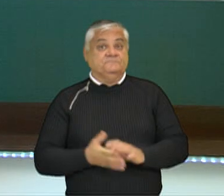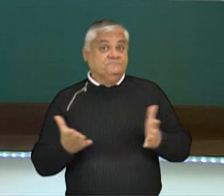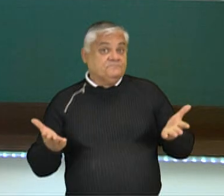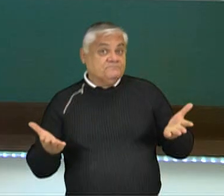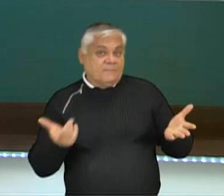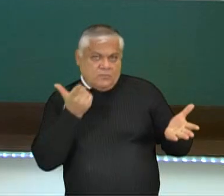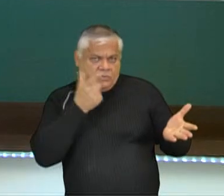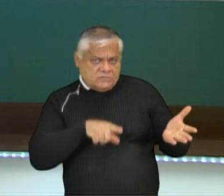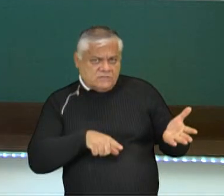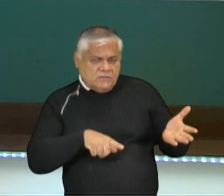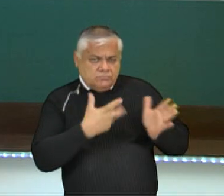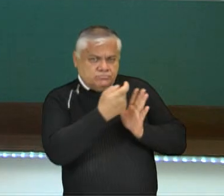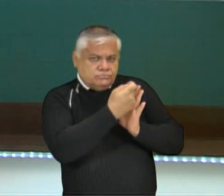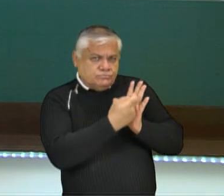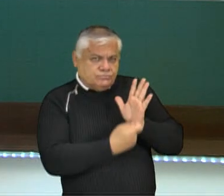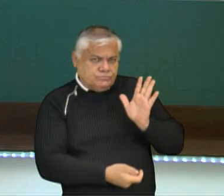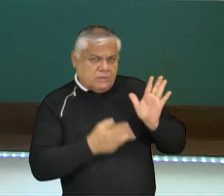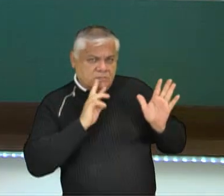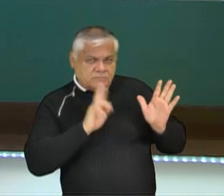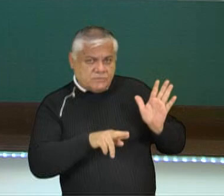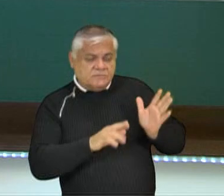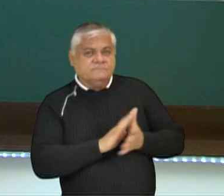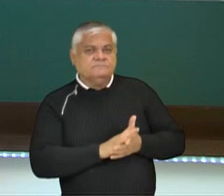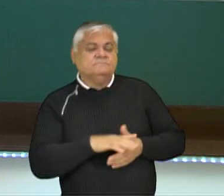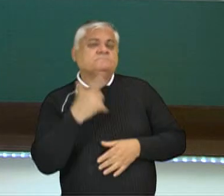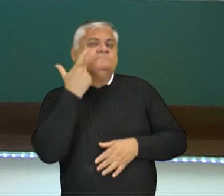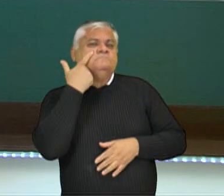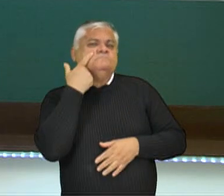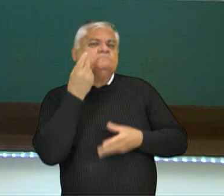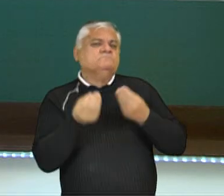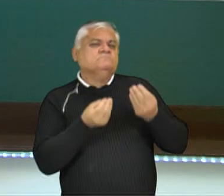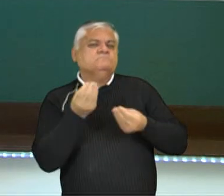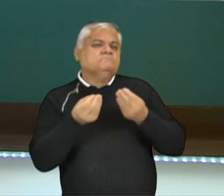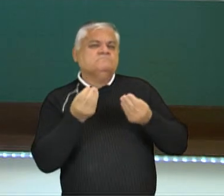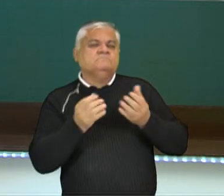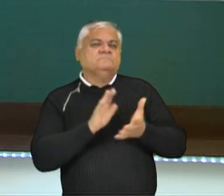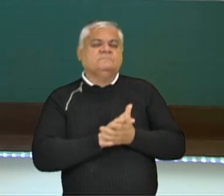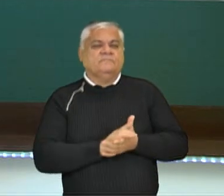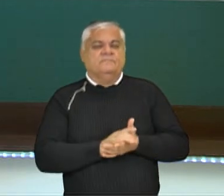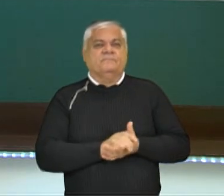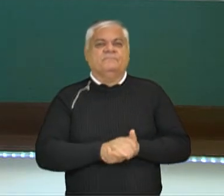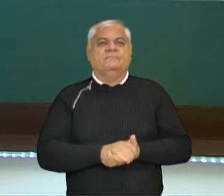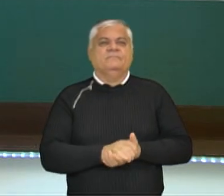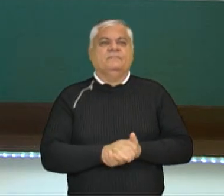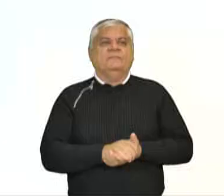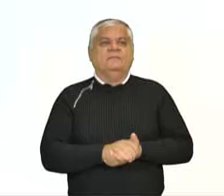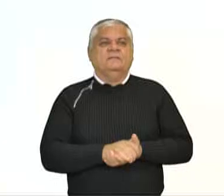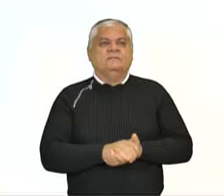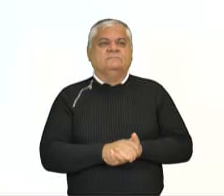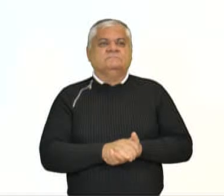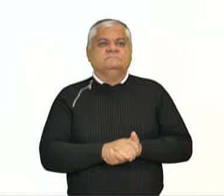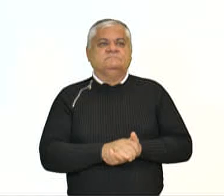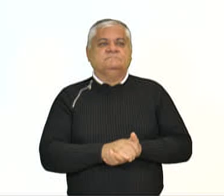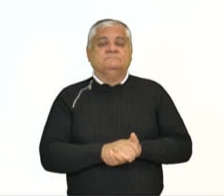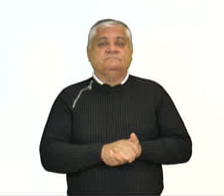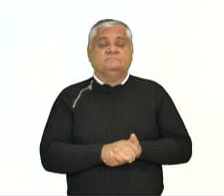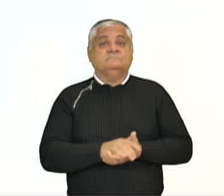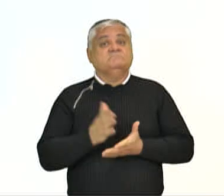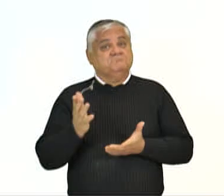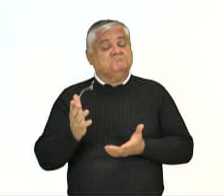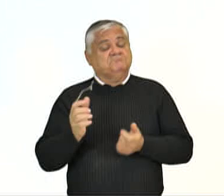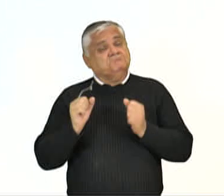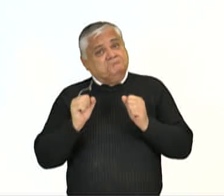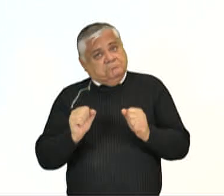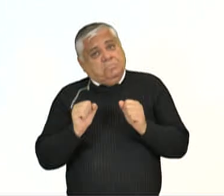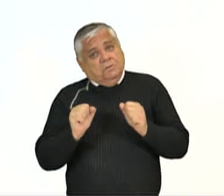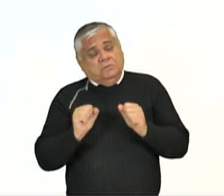E aí, conseguiram desenvolver então a resposta? Vamos aqui então para a correção dessa questão. Olha só, uma possível